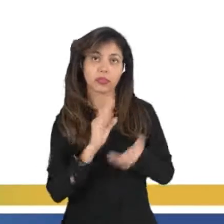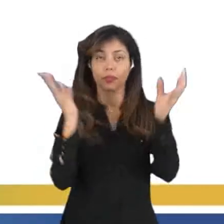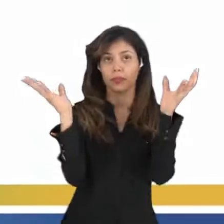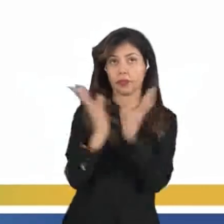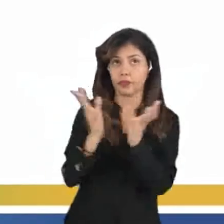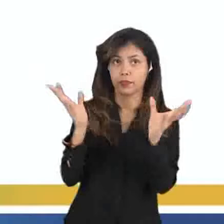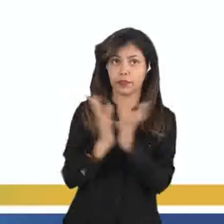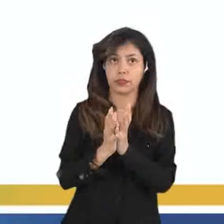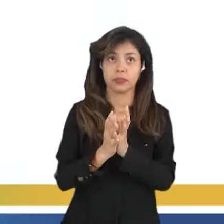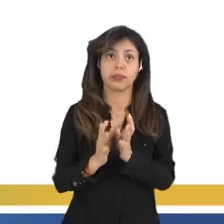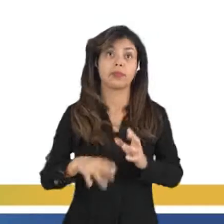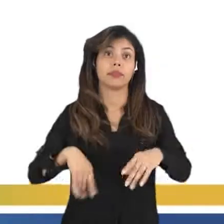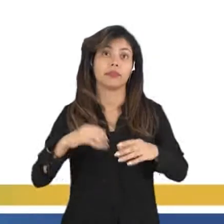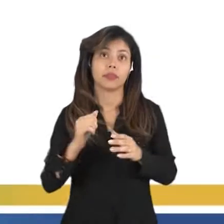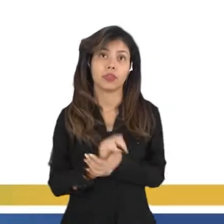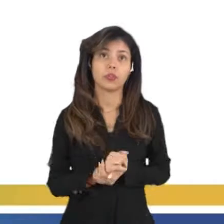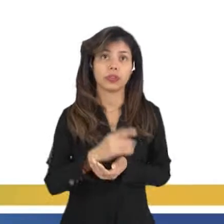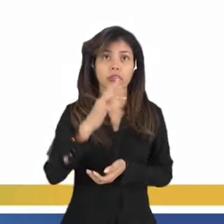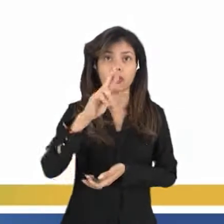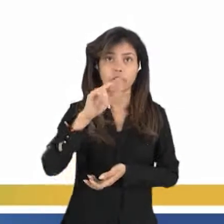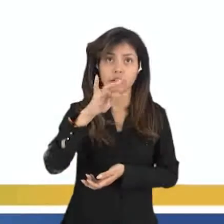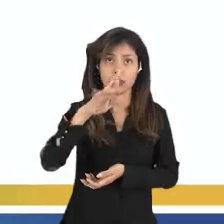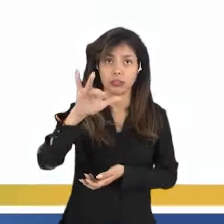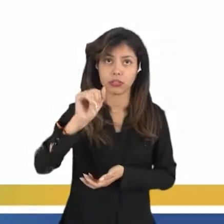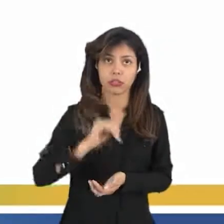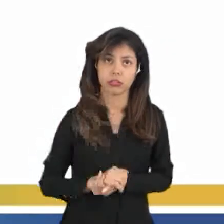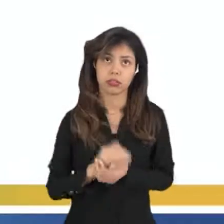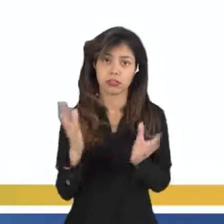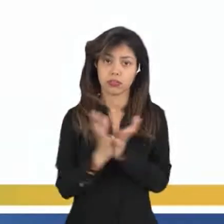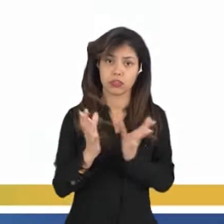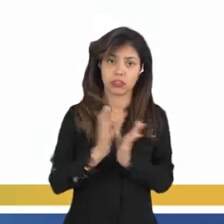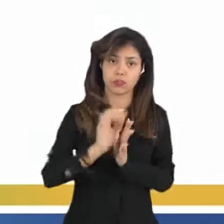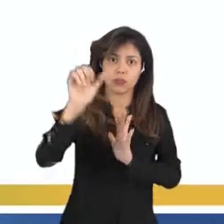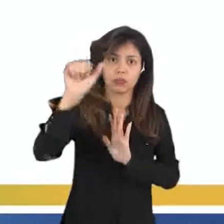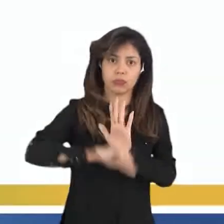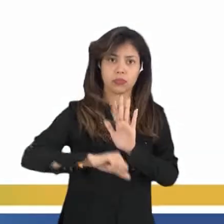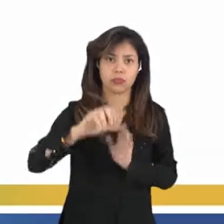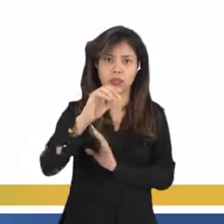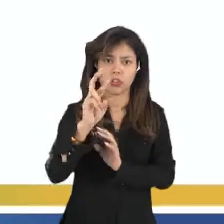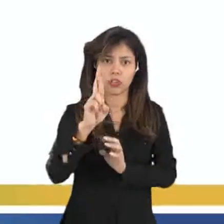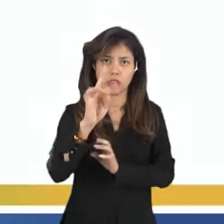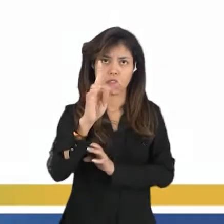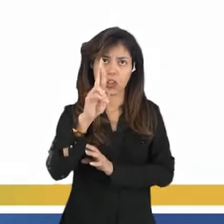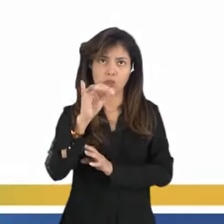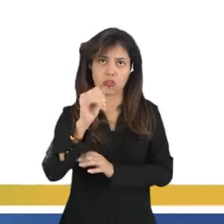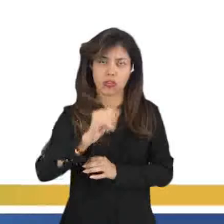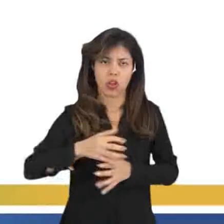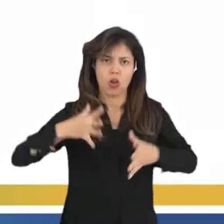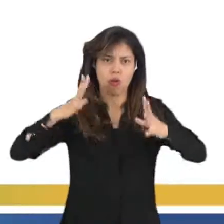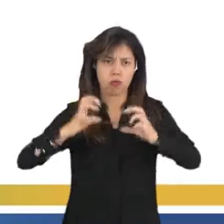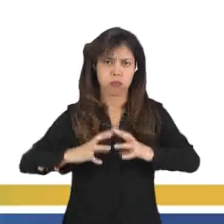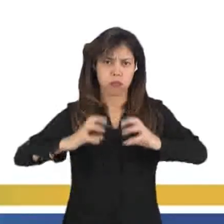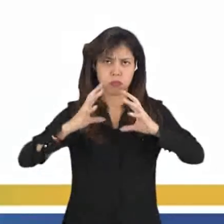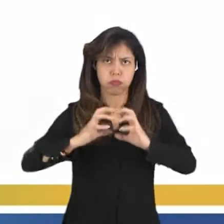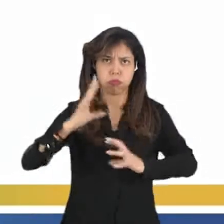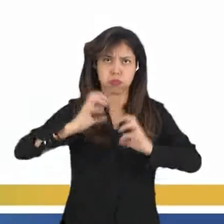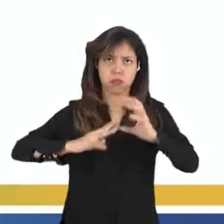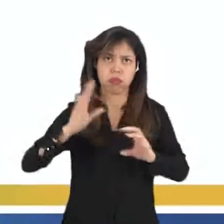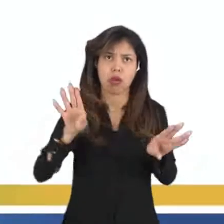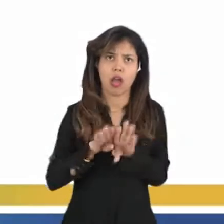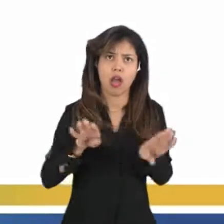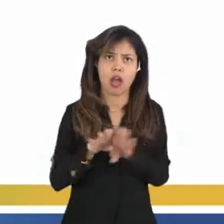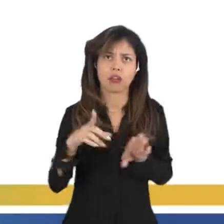grupo terrorista separatista. O ETA realiza atentados violentos para pressionar o